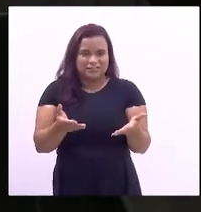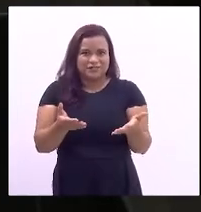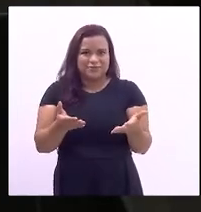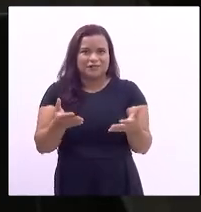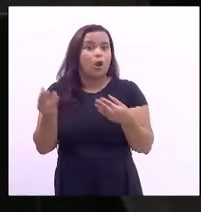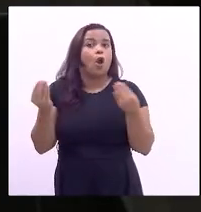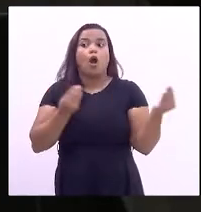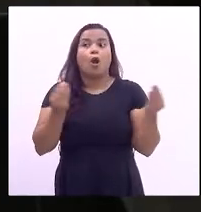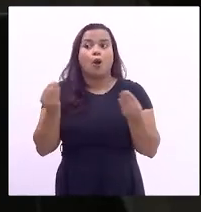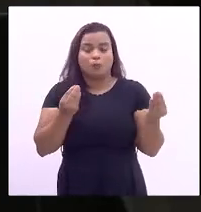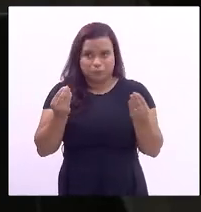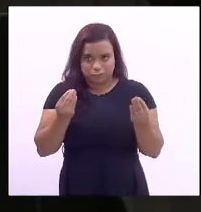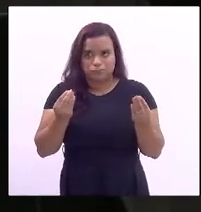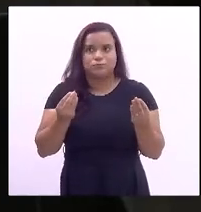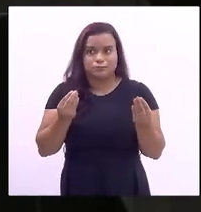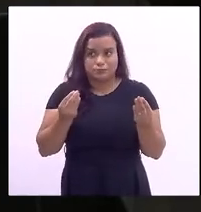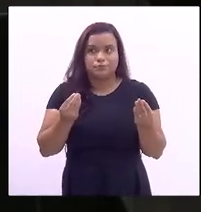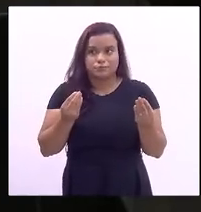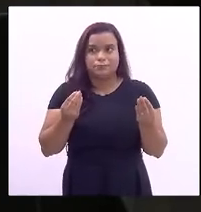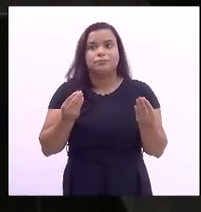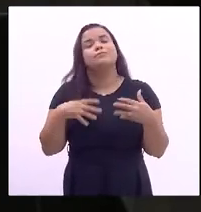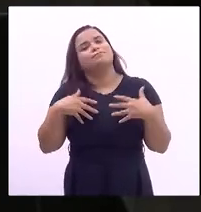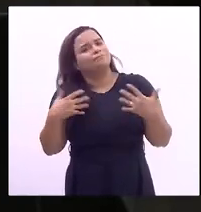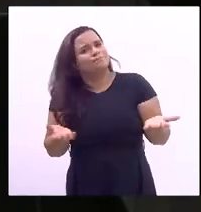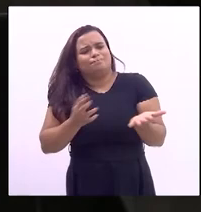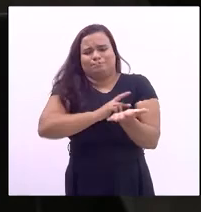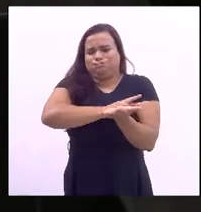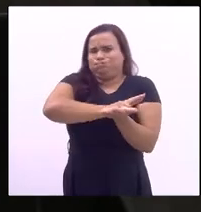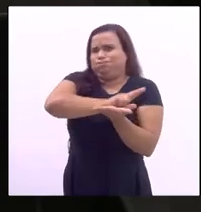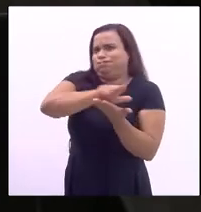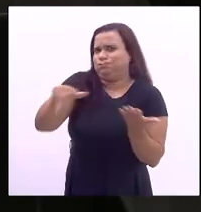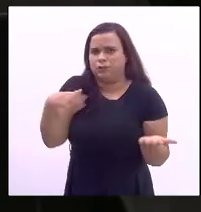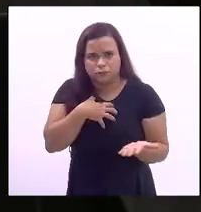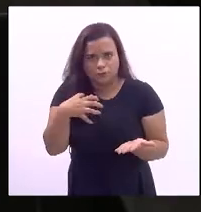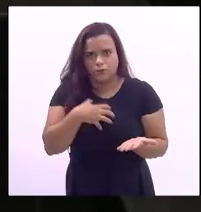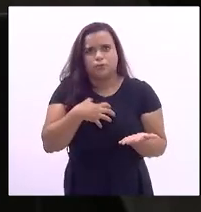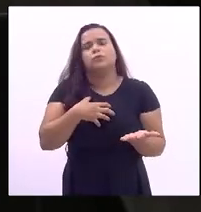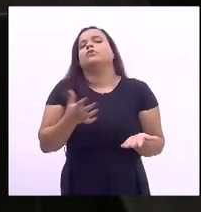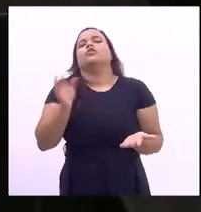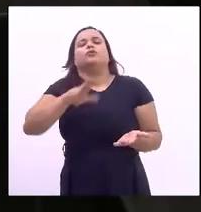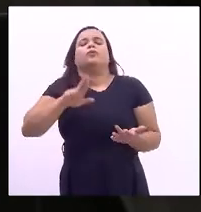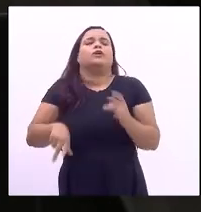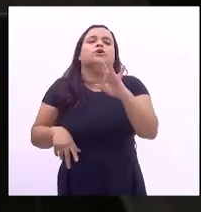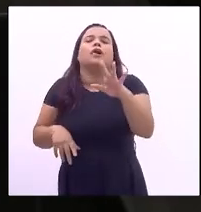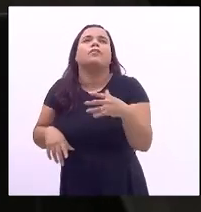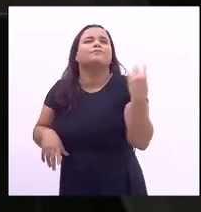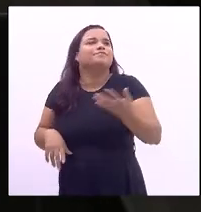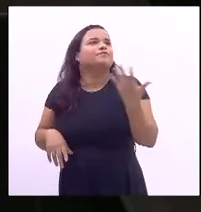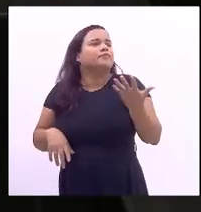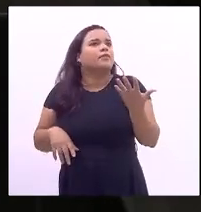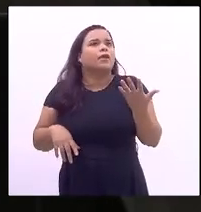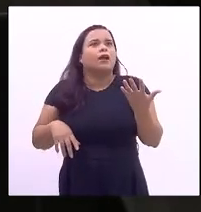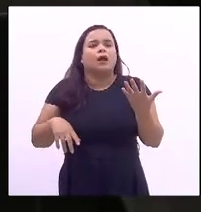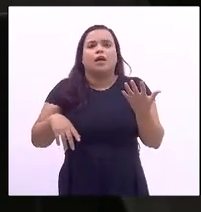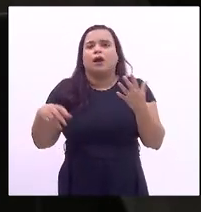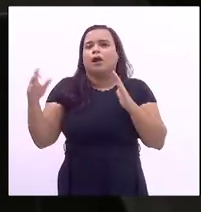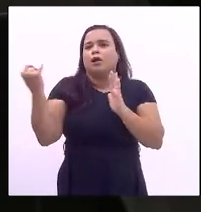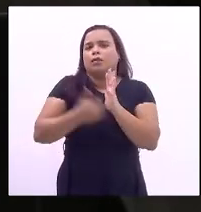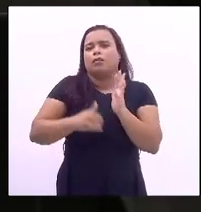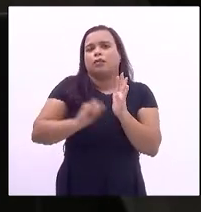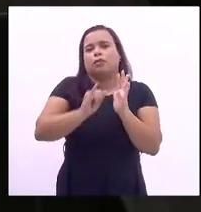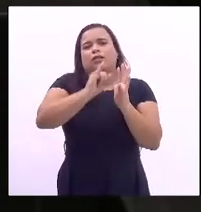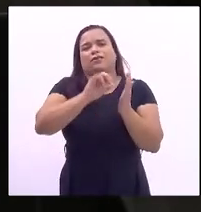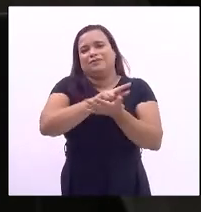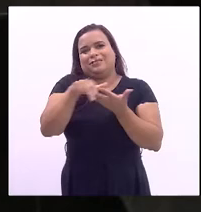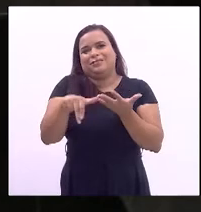levantar esse mérito é de diversas formas não somente com alíquota de doze